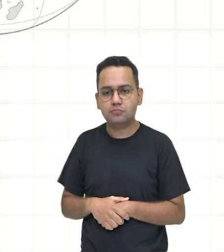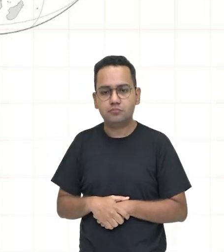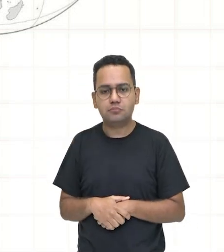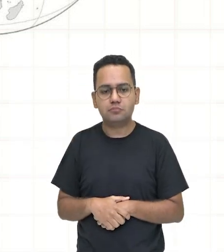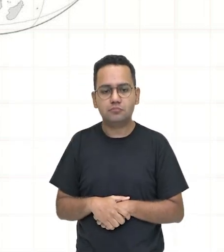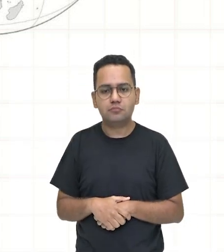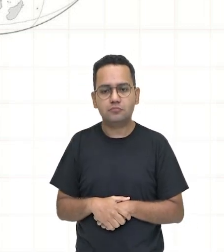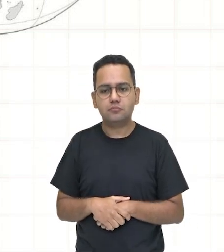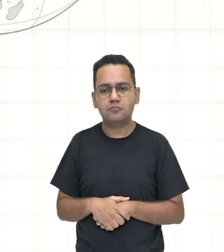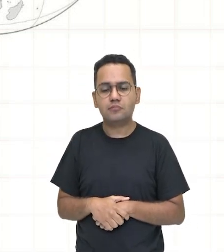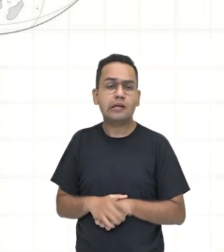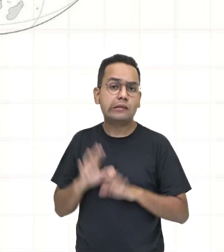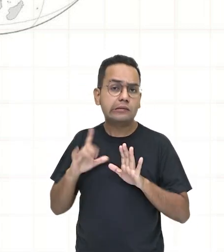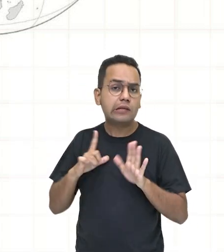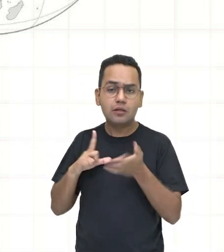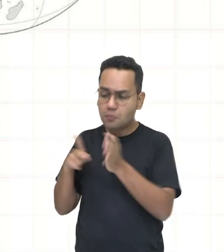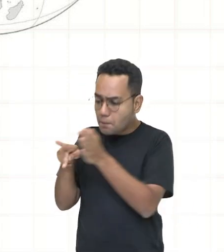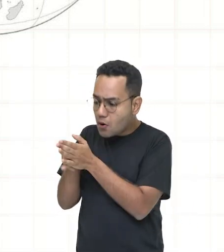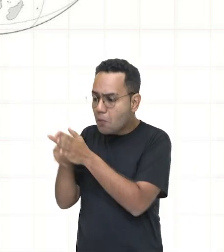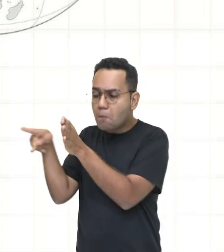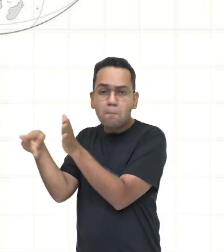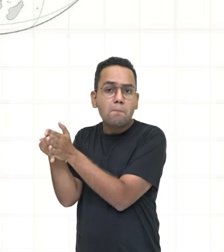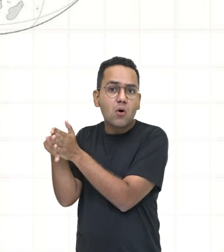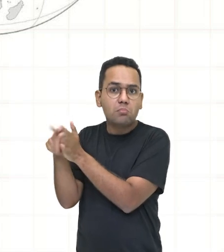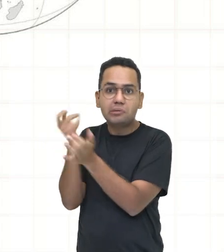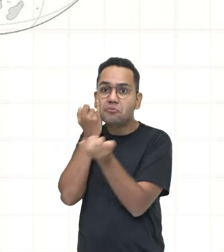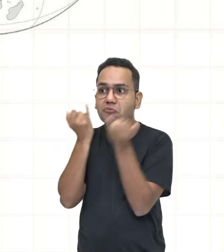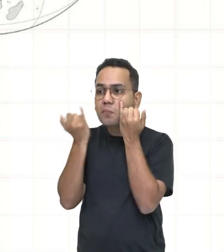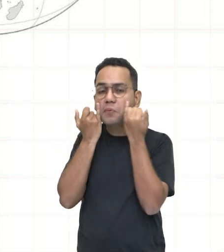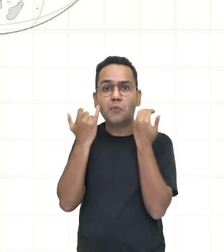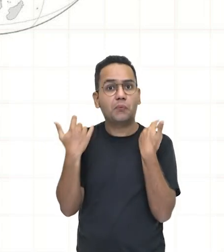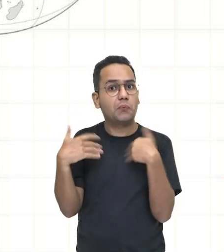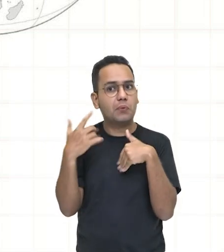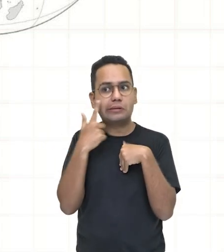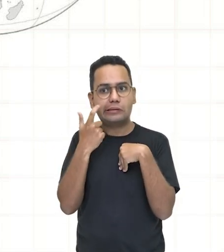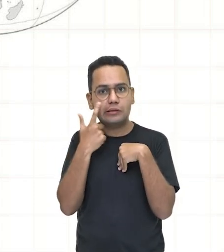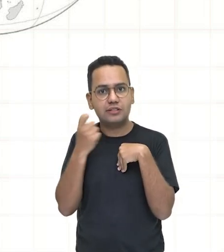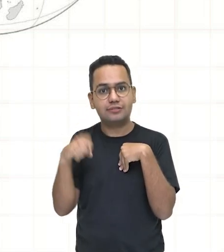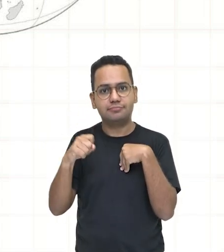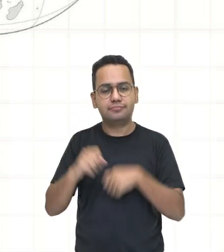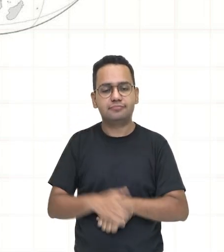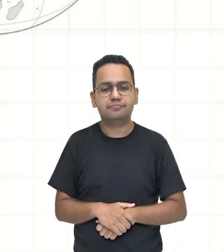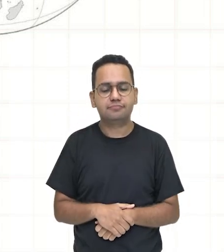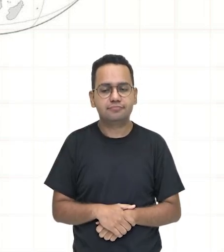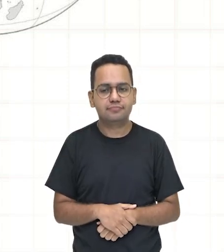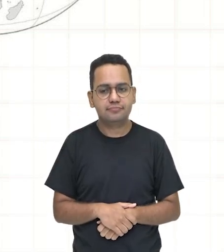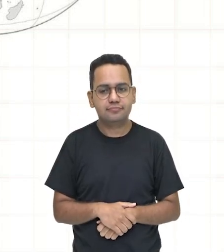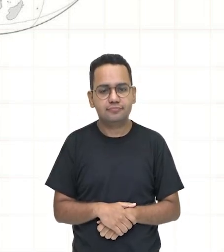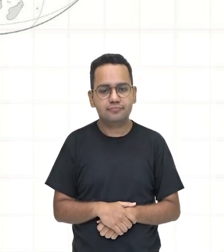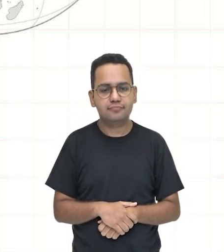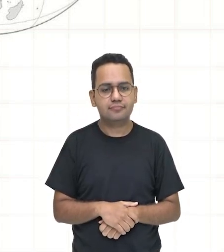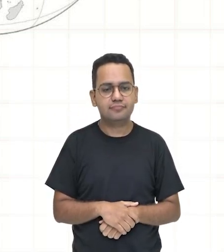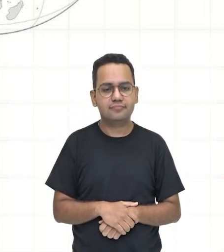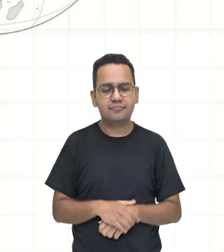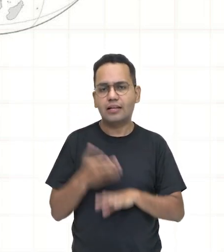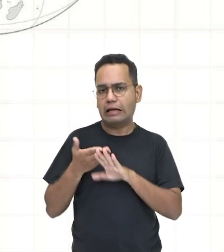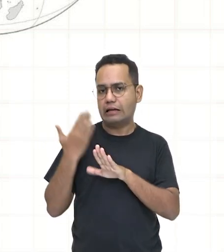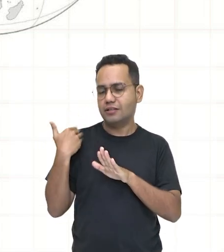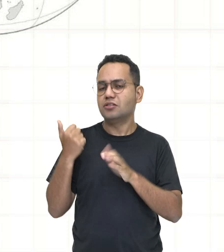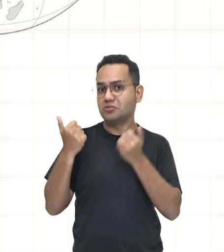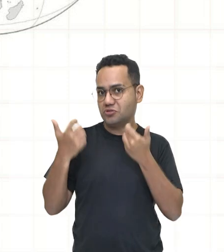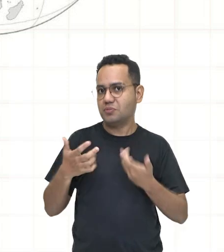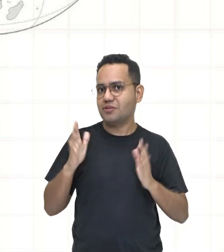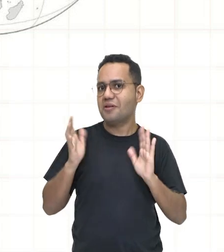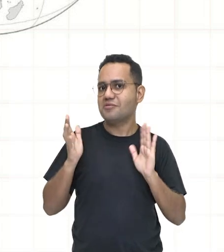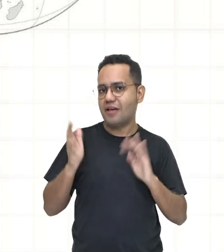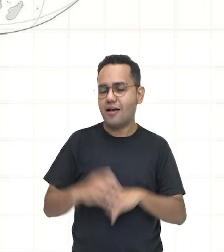uma particularidade bastante interessante. Inclusive, agora há pouco eu dei um spoiler aí